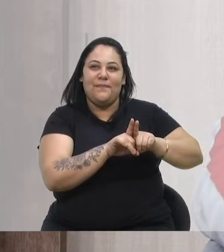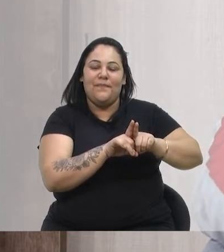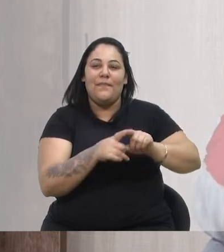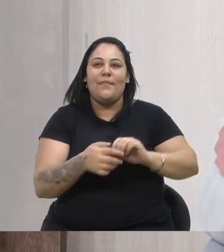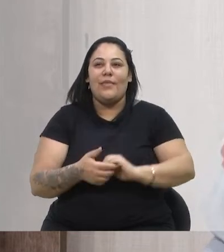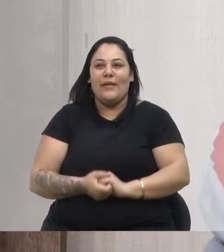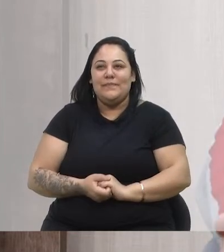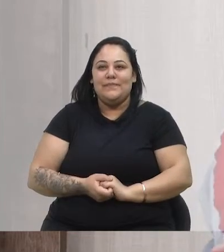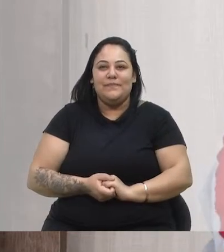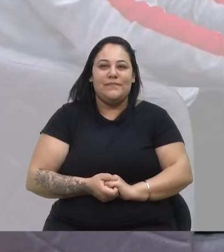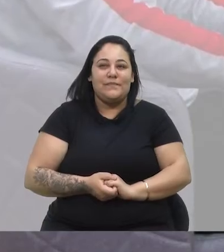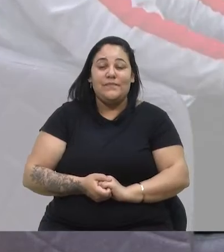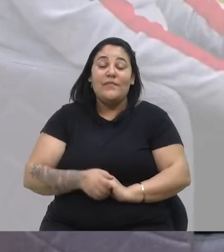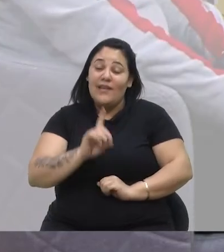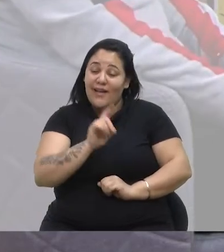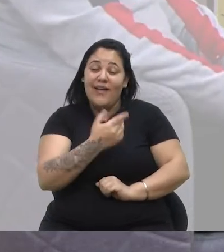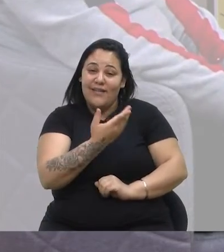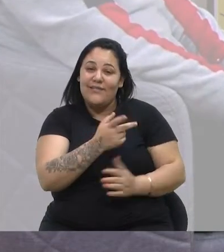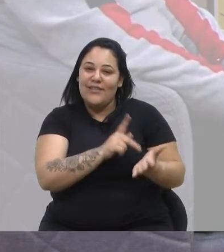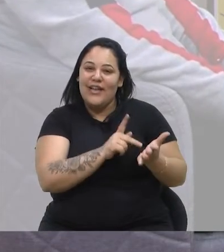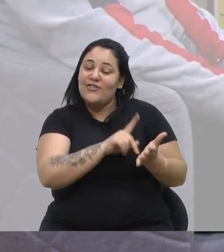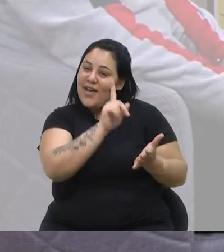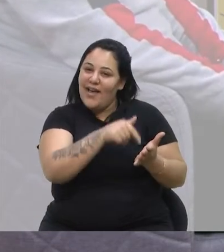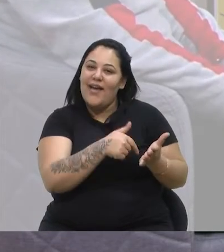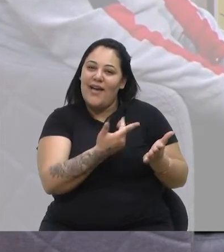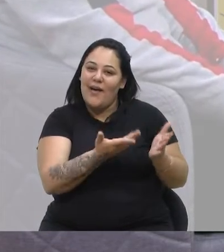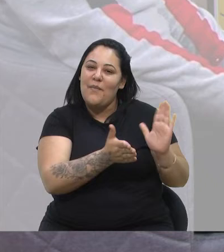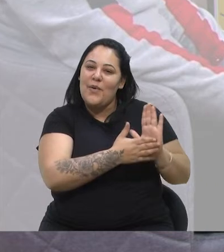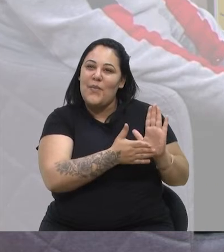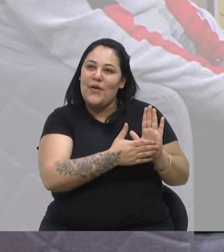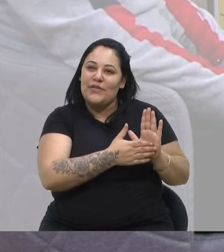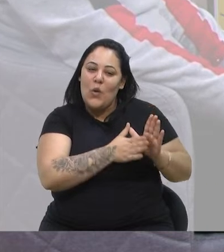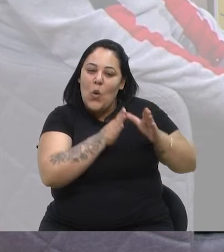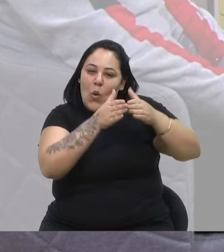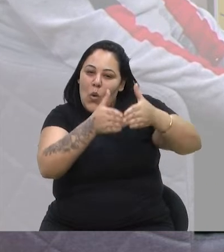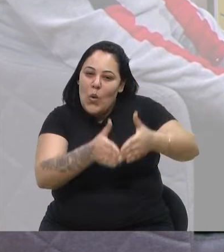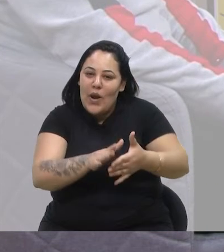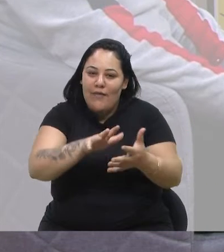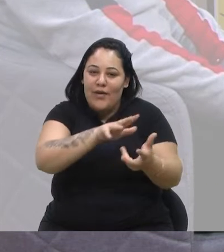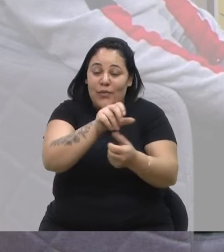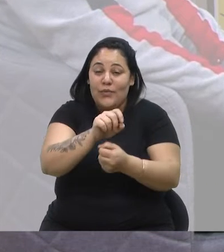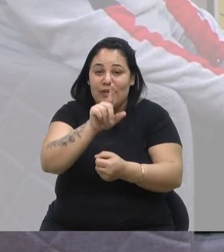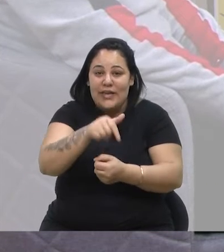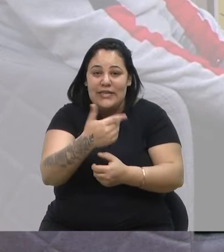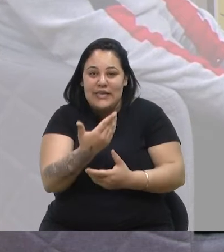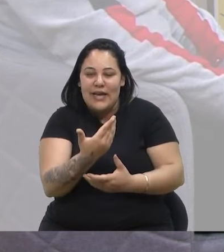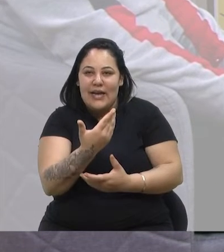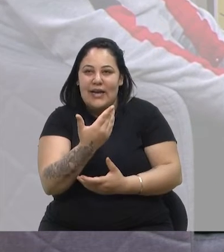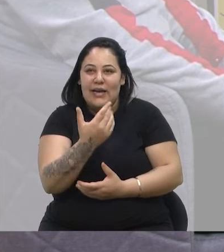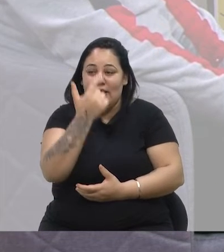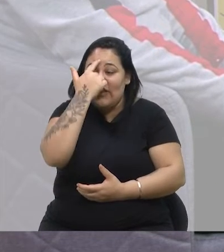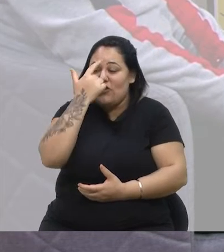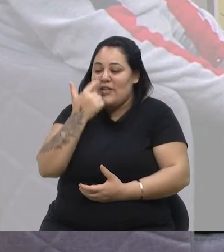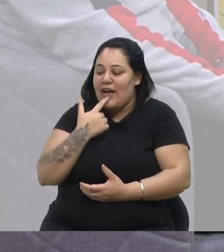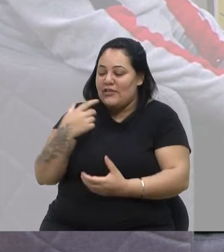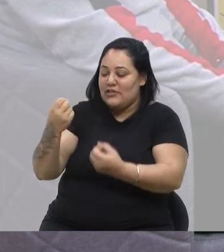isso, não é só para se proteger do frio. É isso, essa é a proposta, né, do Navegamundo, essa